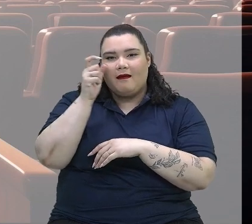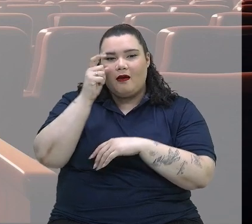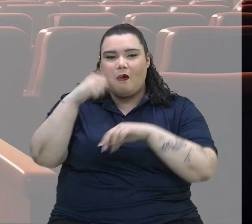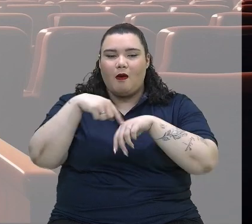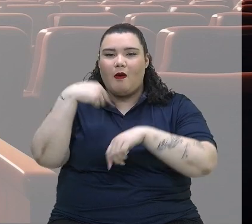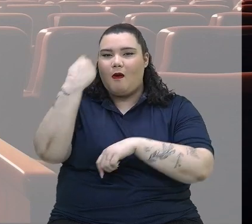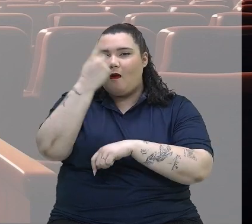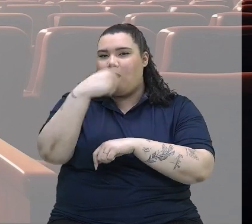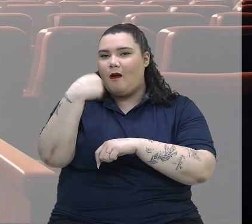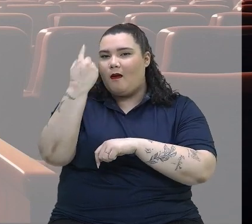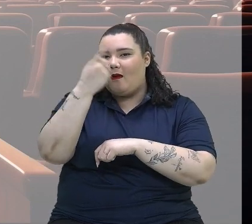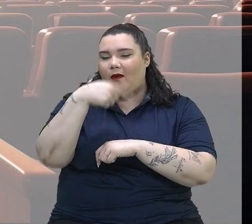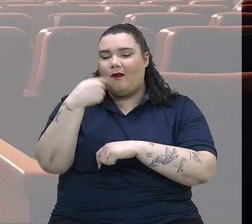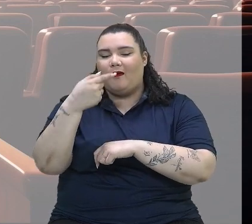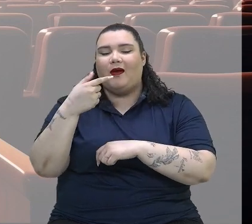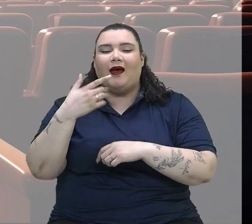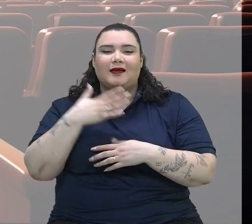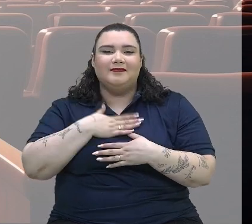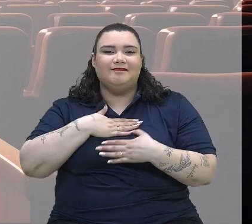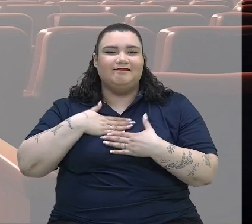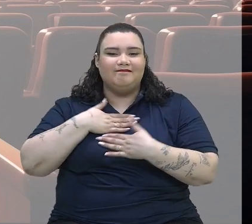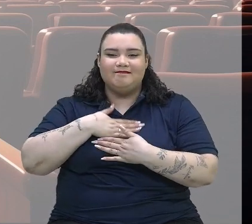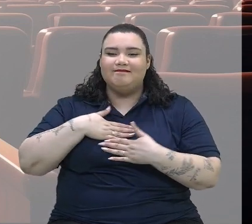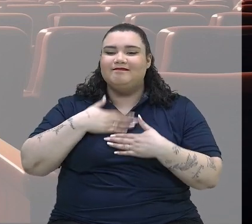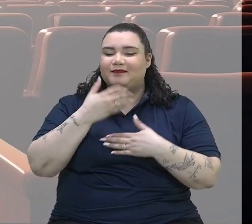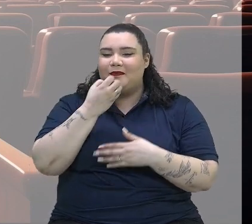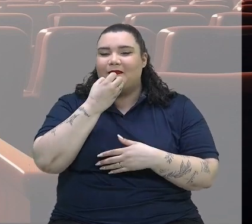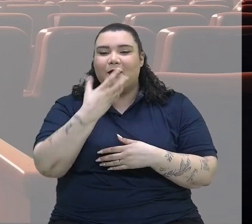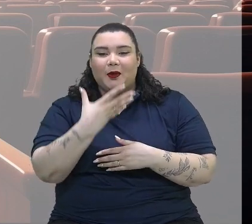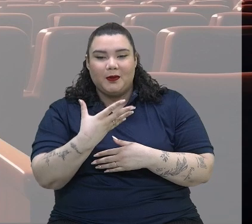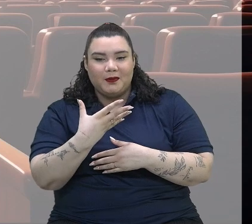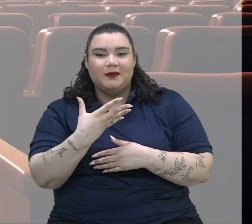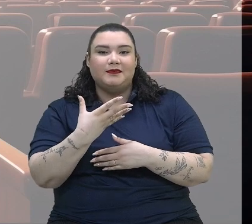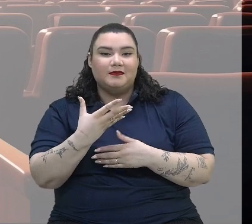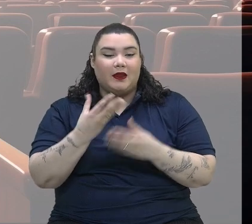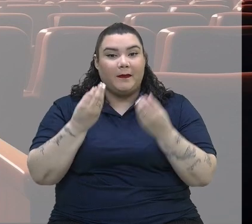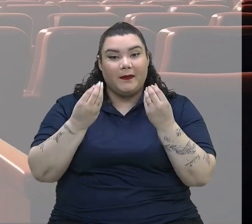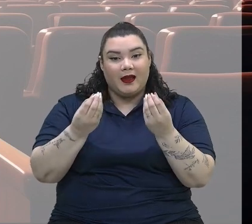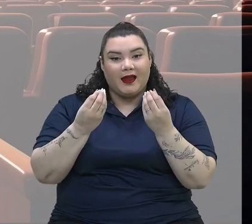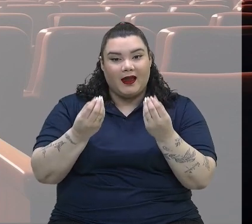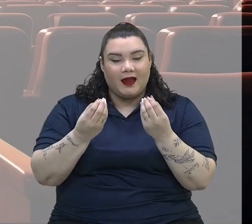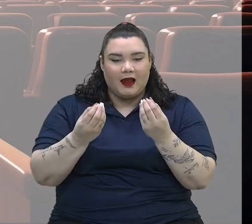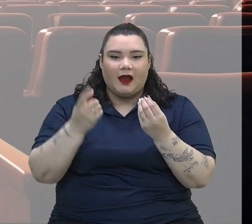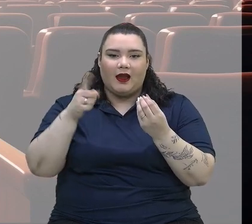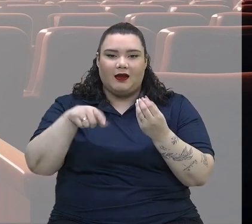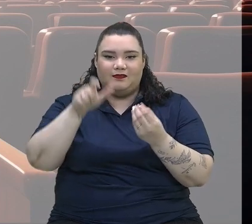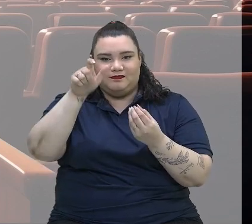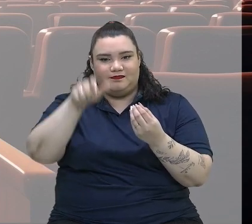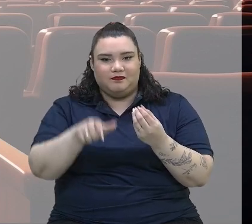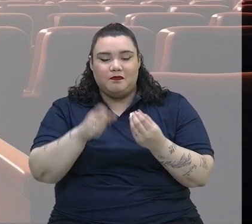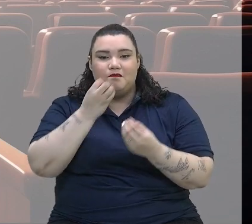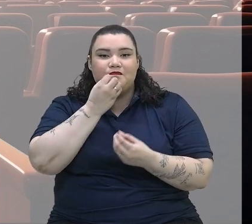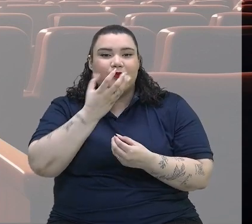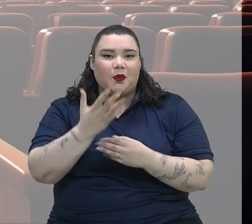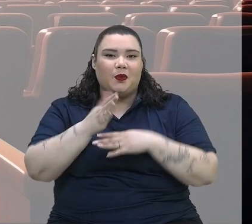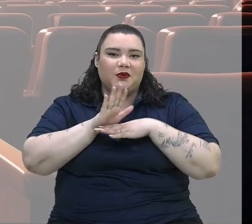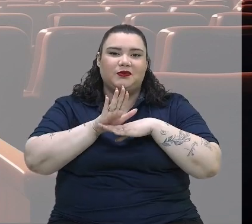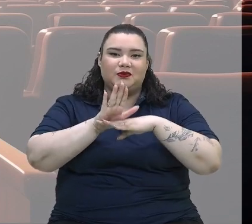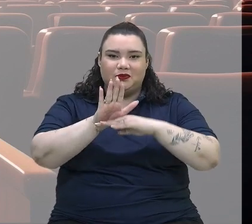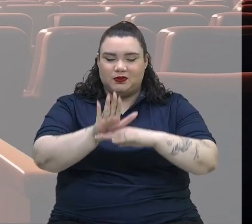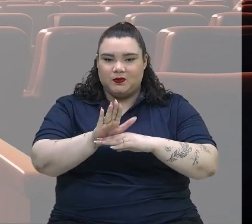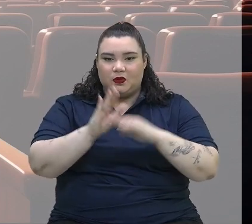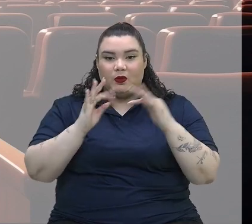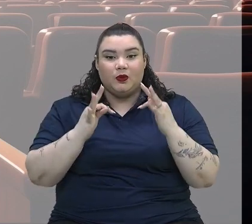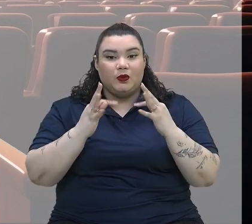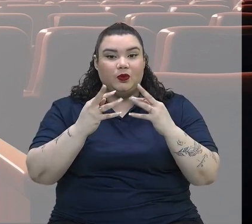de forma gostosa, tudo isso preparado para você. É muito bom. Tudo isso